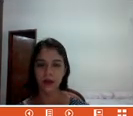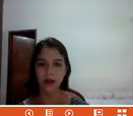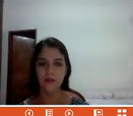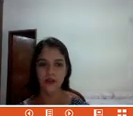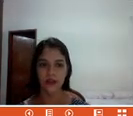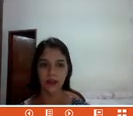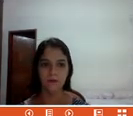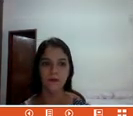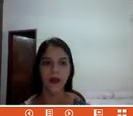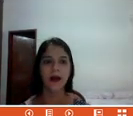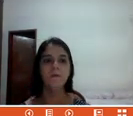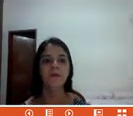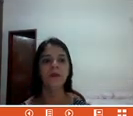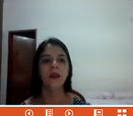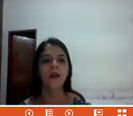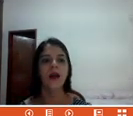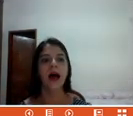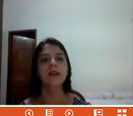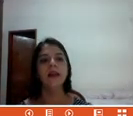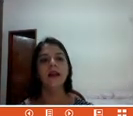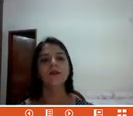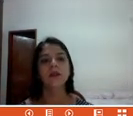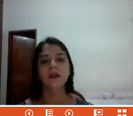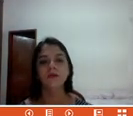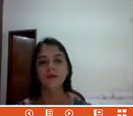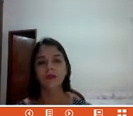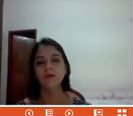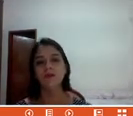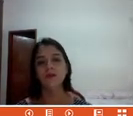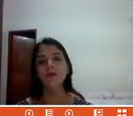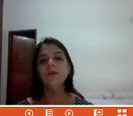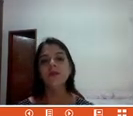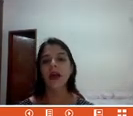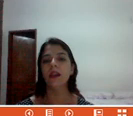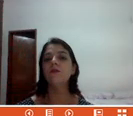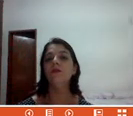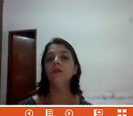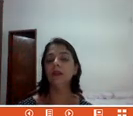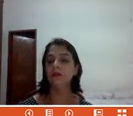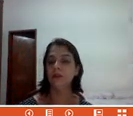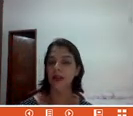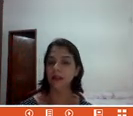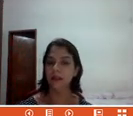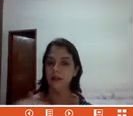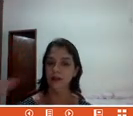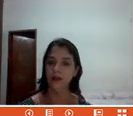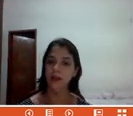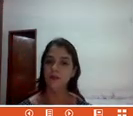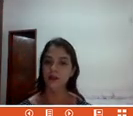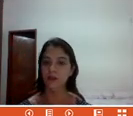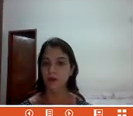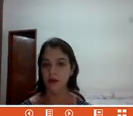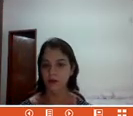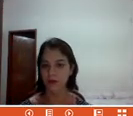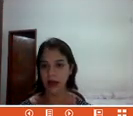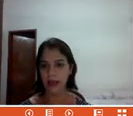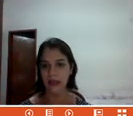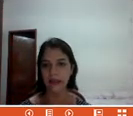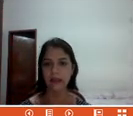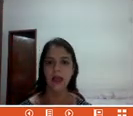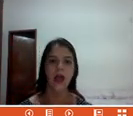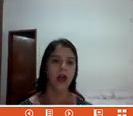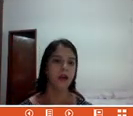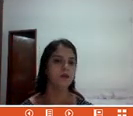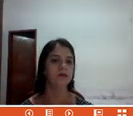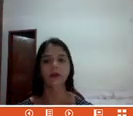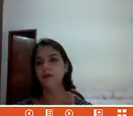que eu estou querendo dizer, tá? A literatura da cultura dos surdos, ela conta toda essa língua gestual dos